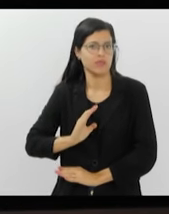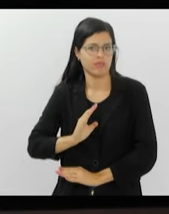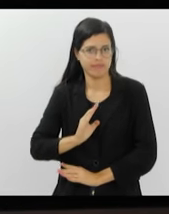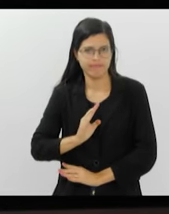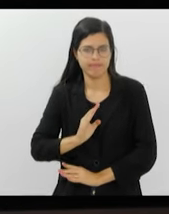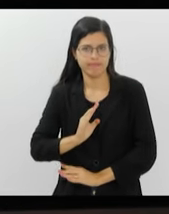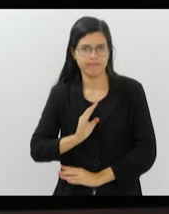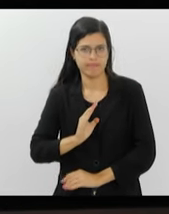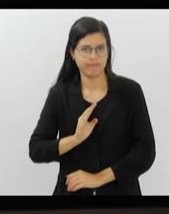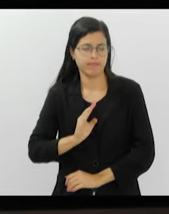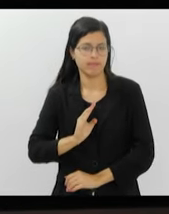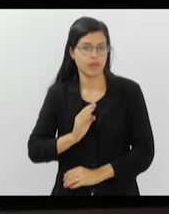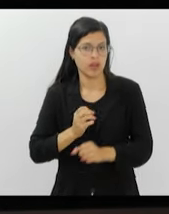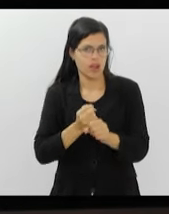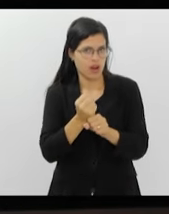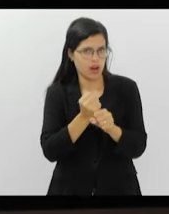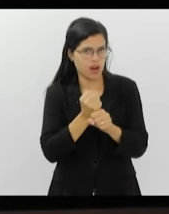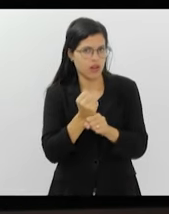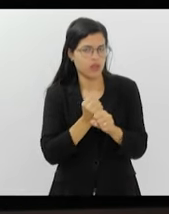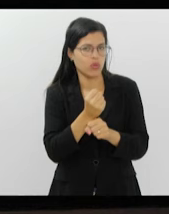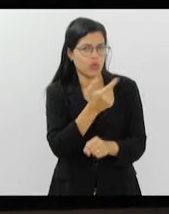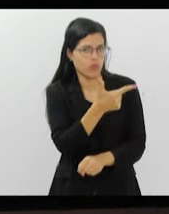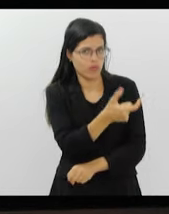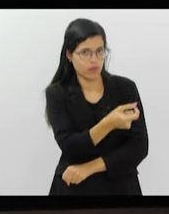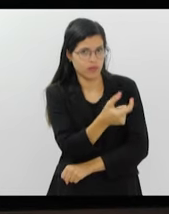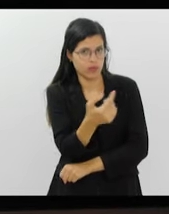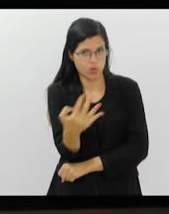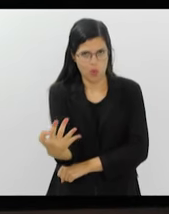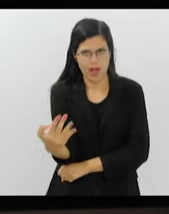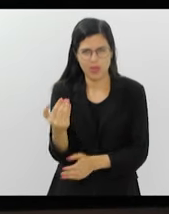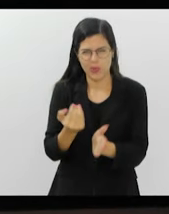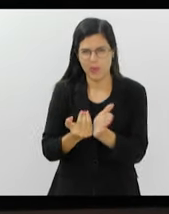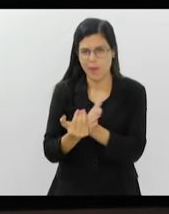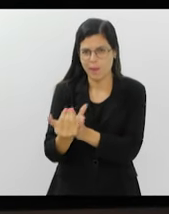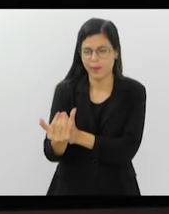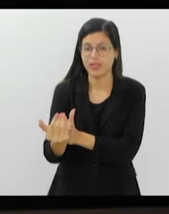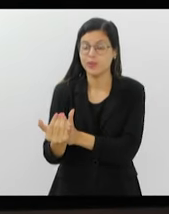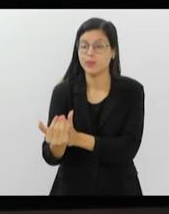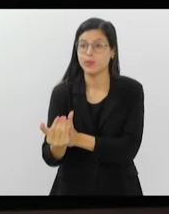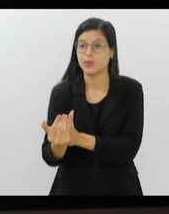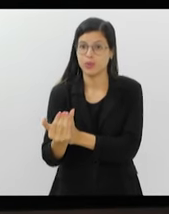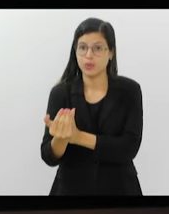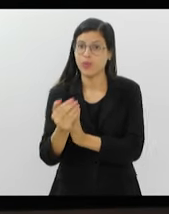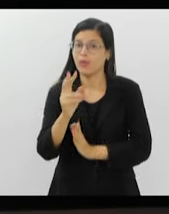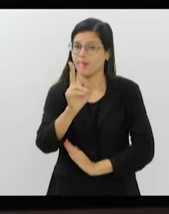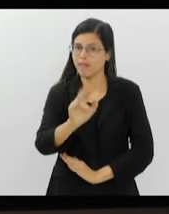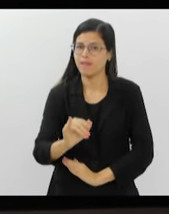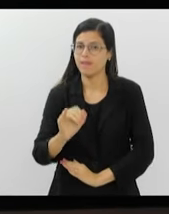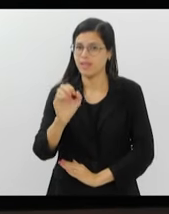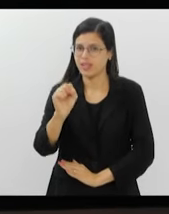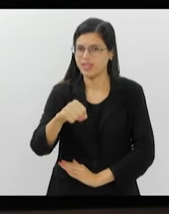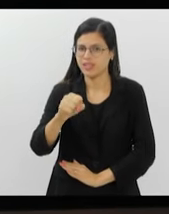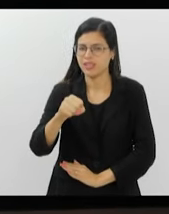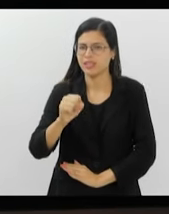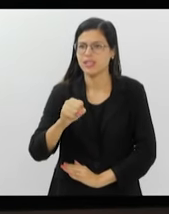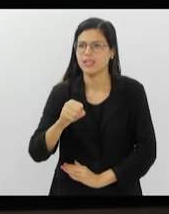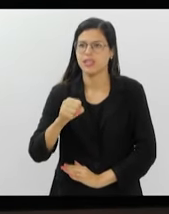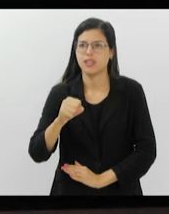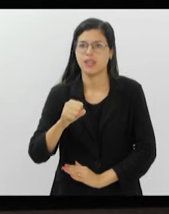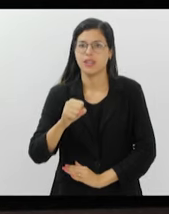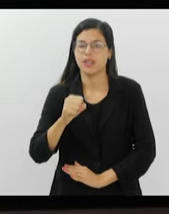Brasil 2024 pavimentou e será sim a grande